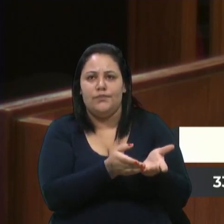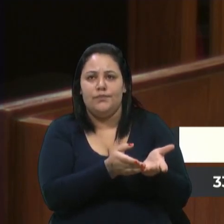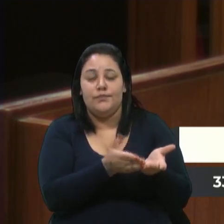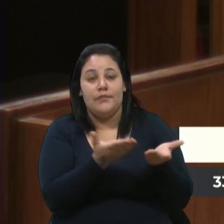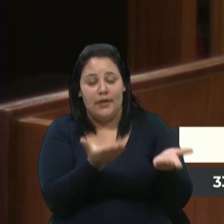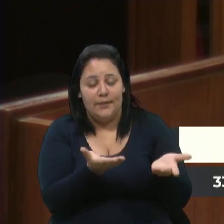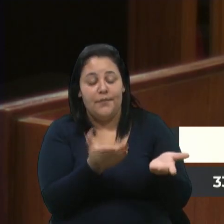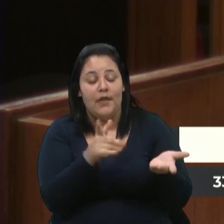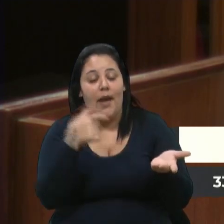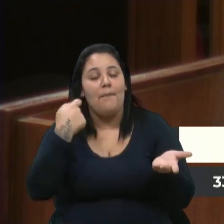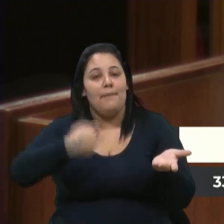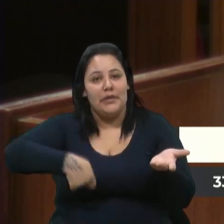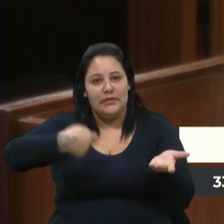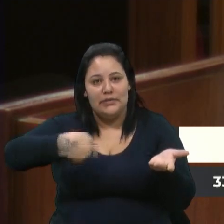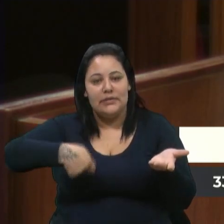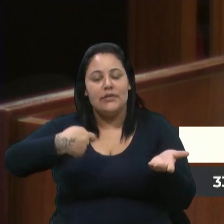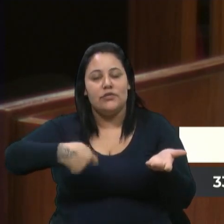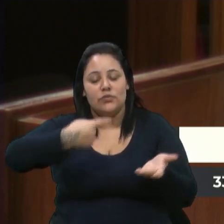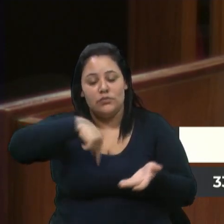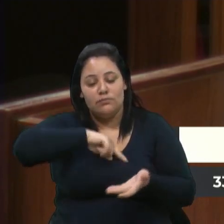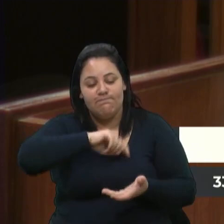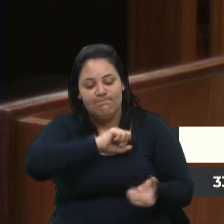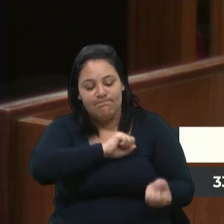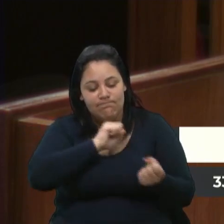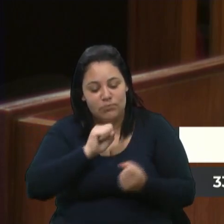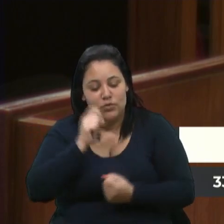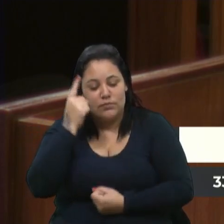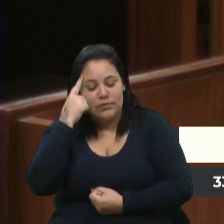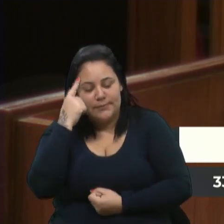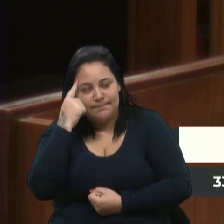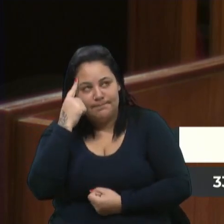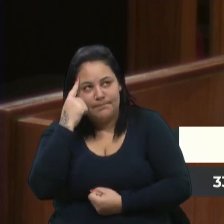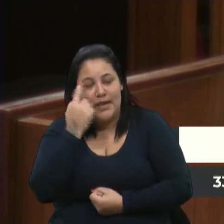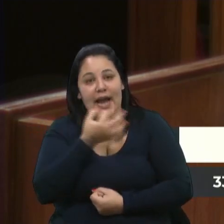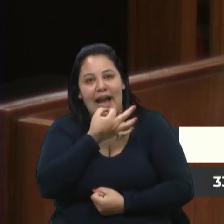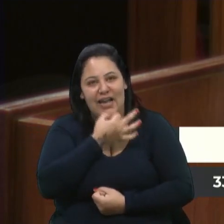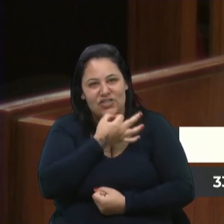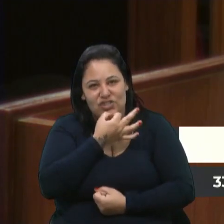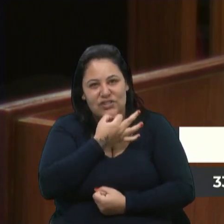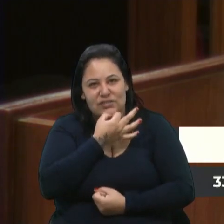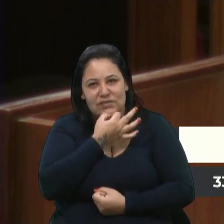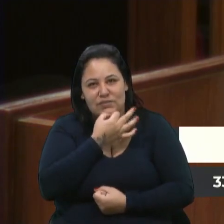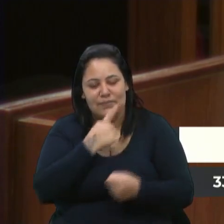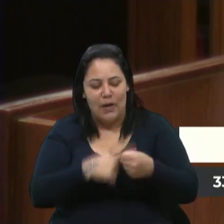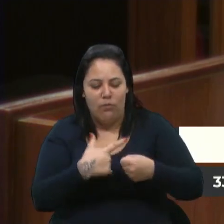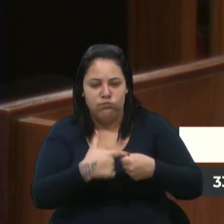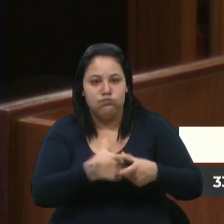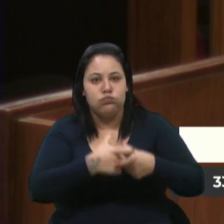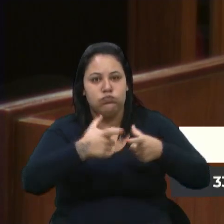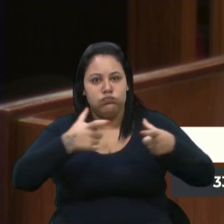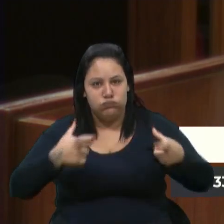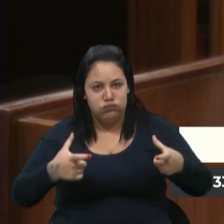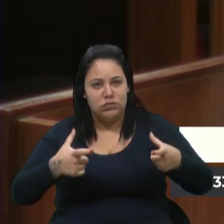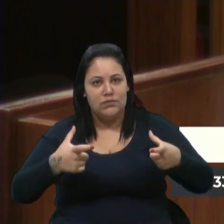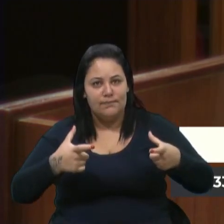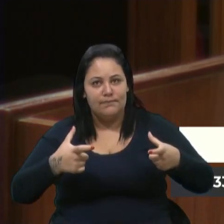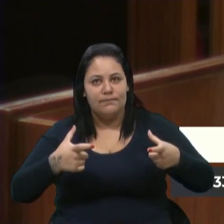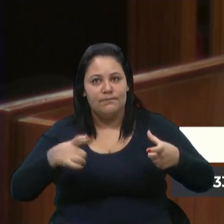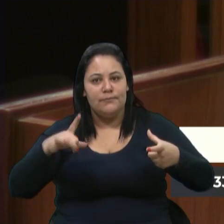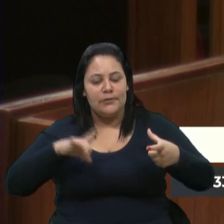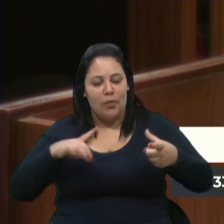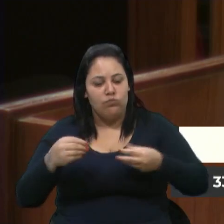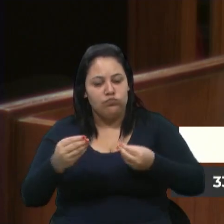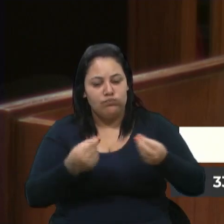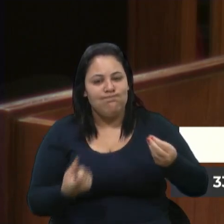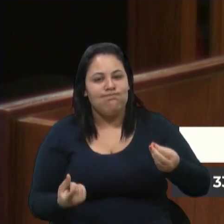uma necessidade para que a gente possa pensar uma cidade rica, uma cidade que se destaca no país, dentre tantas